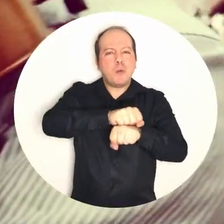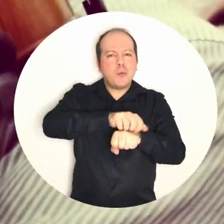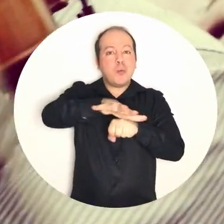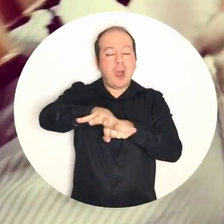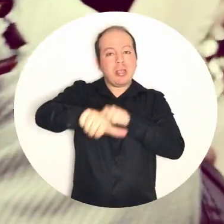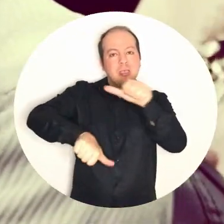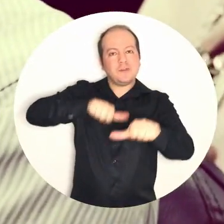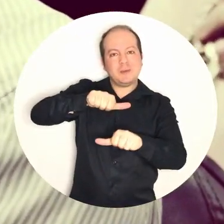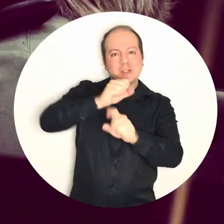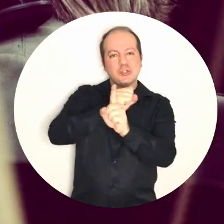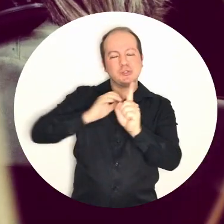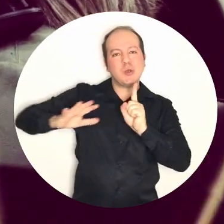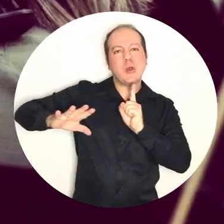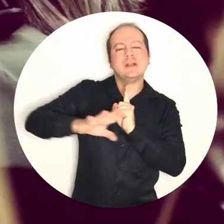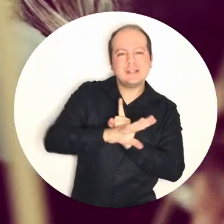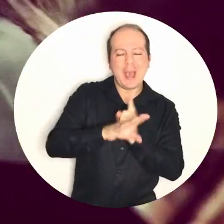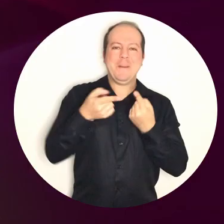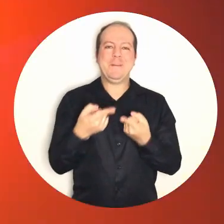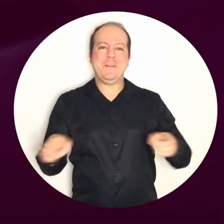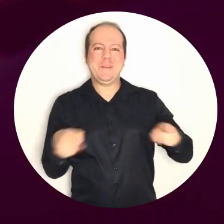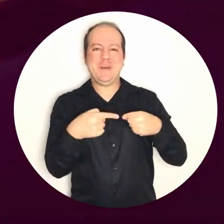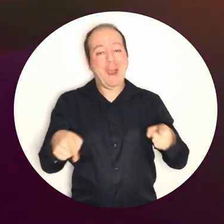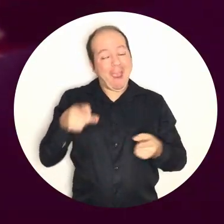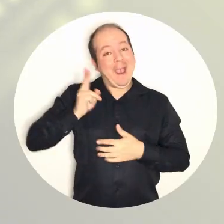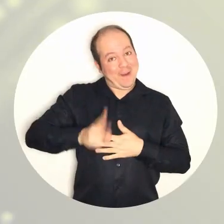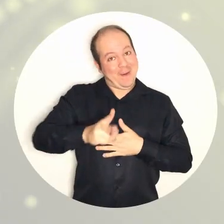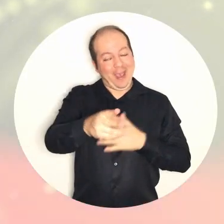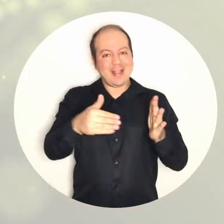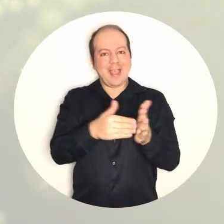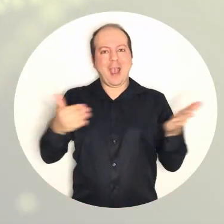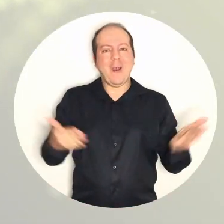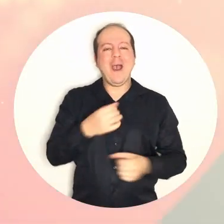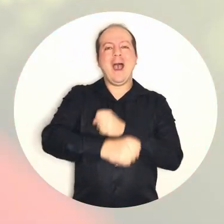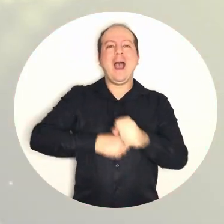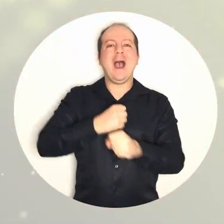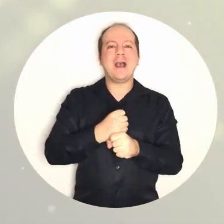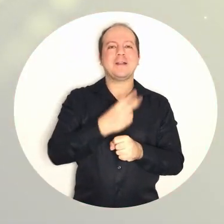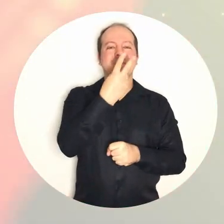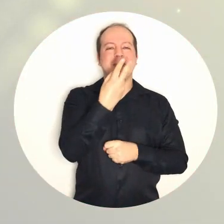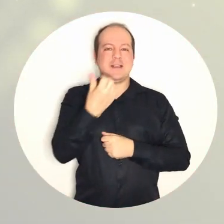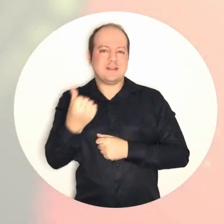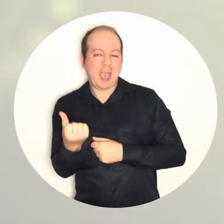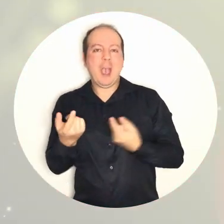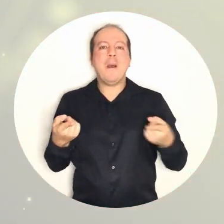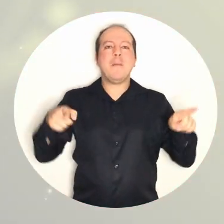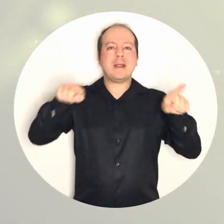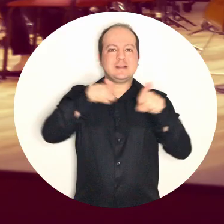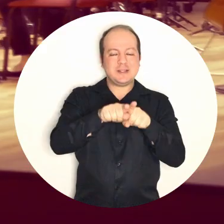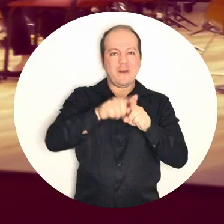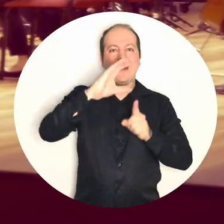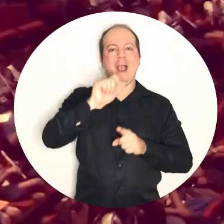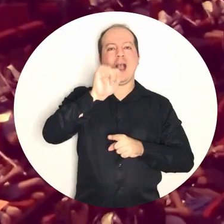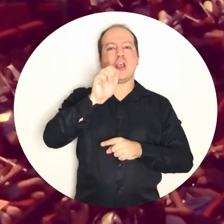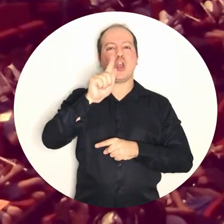de transformação social por meio da música continua. Em 2016, uma parceria com o Carnegie Hall